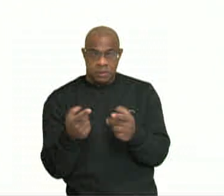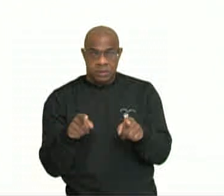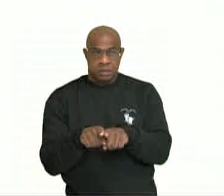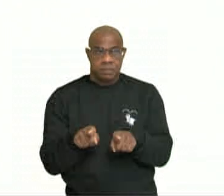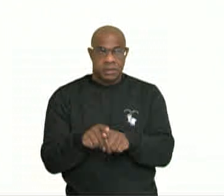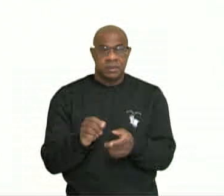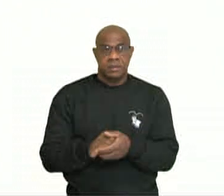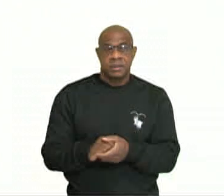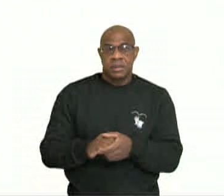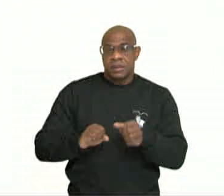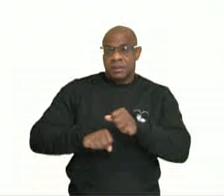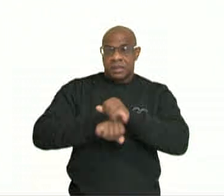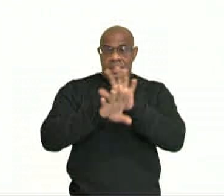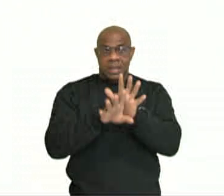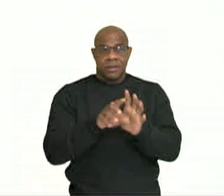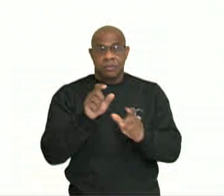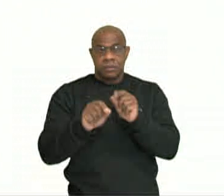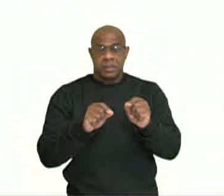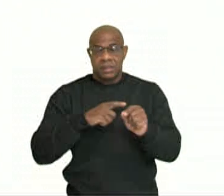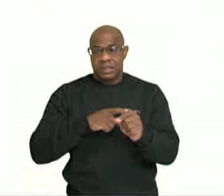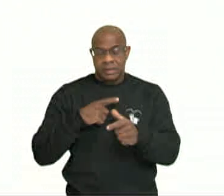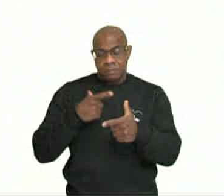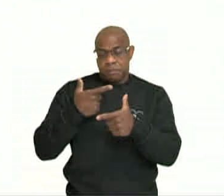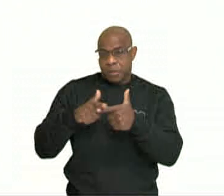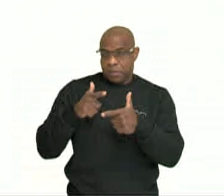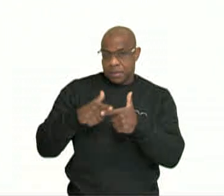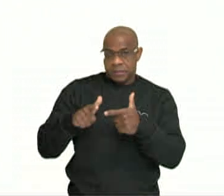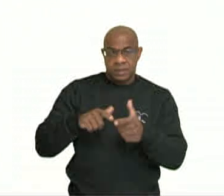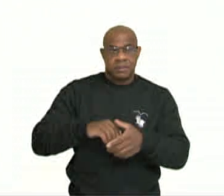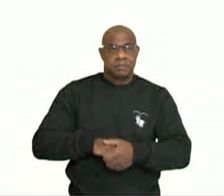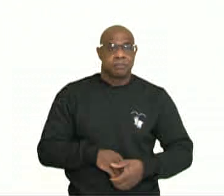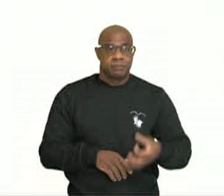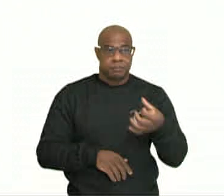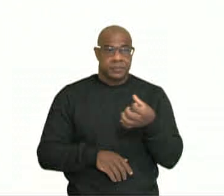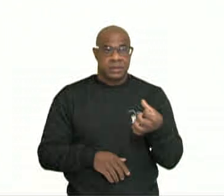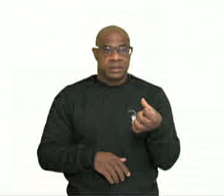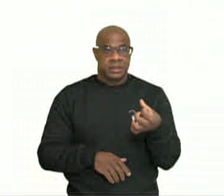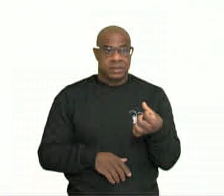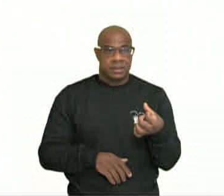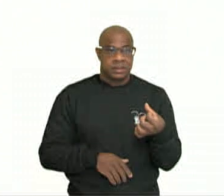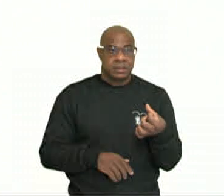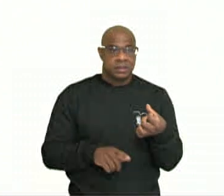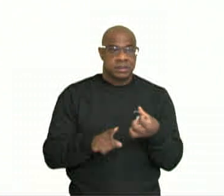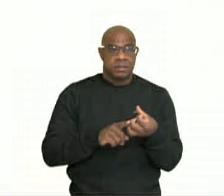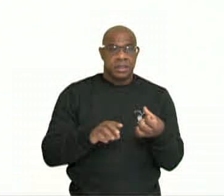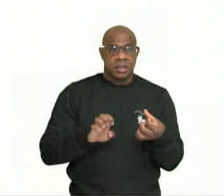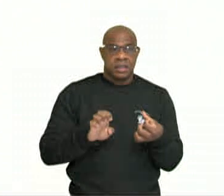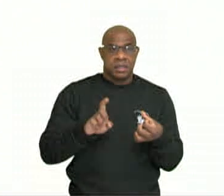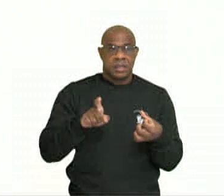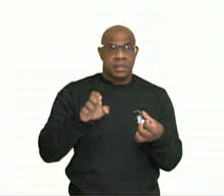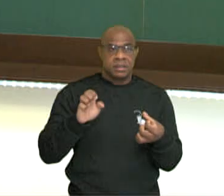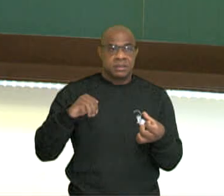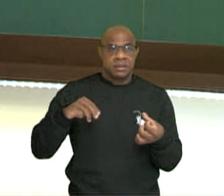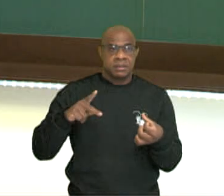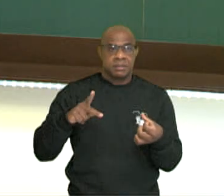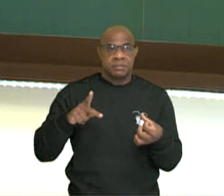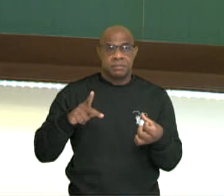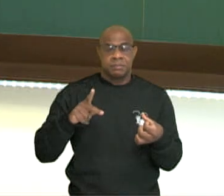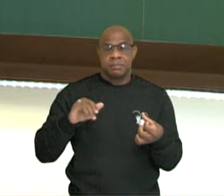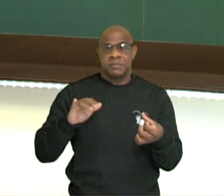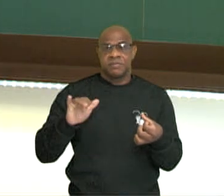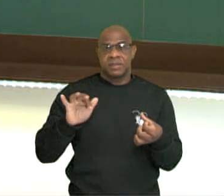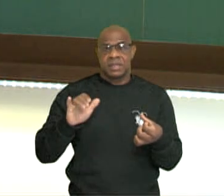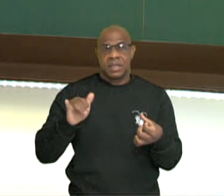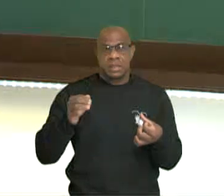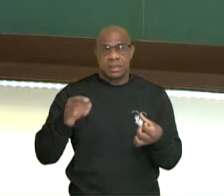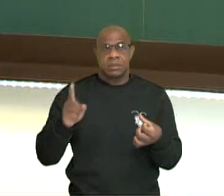evidente diante do que é problematizado. E argumento por exemplificação ou ilustração